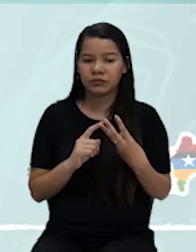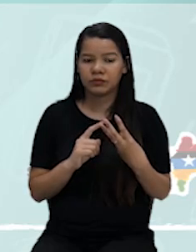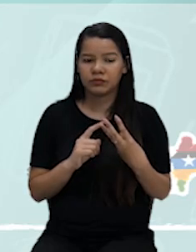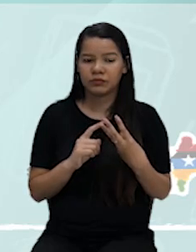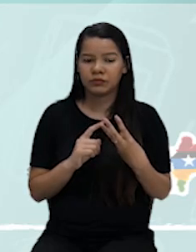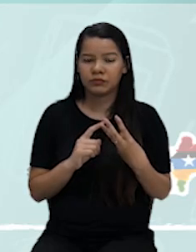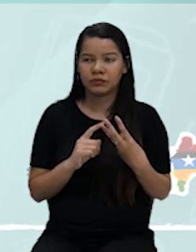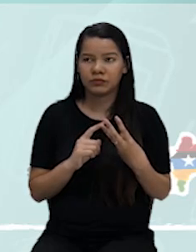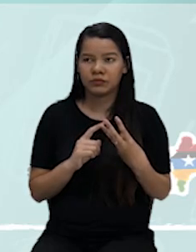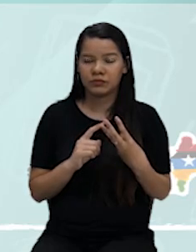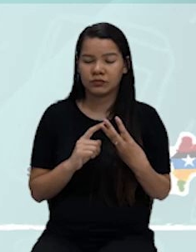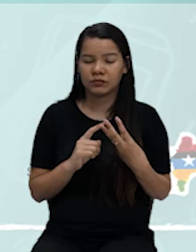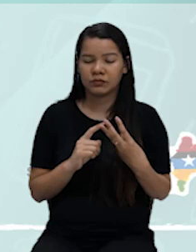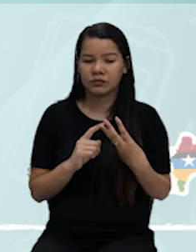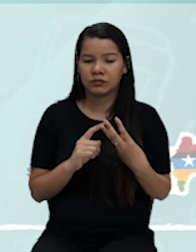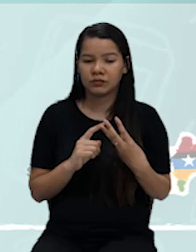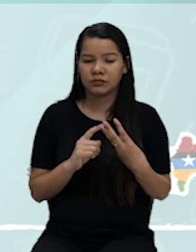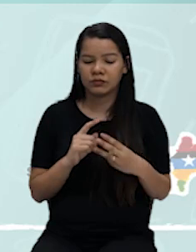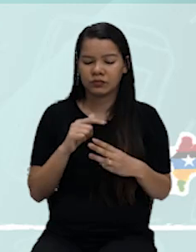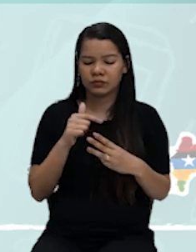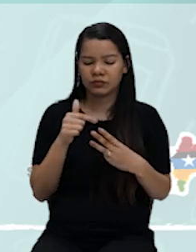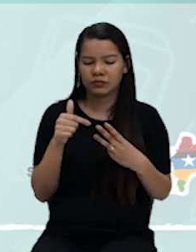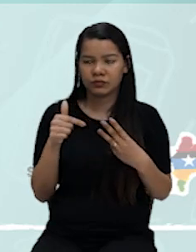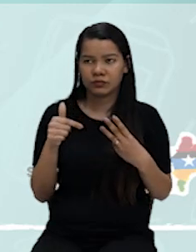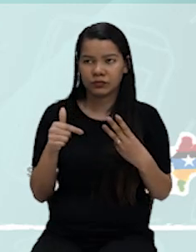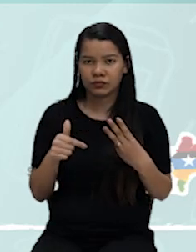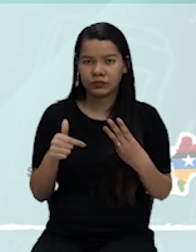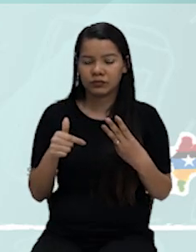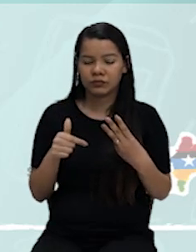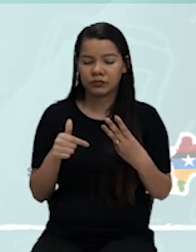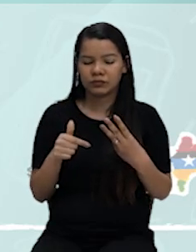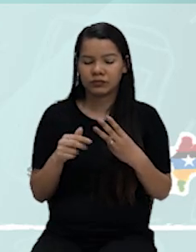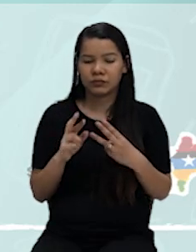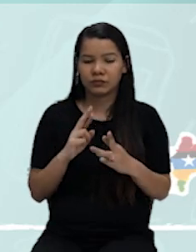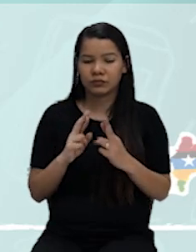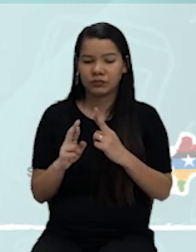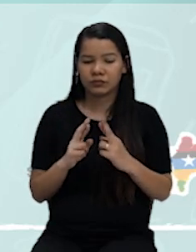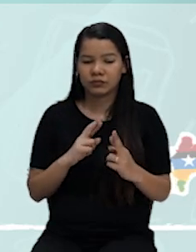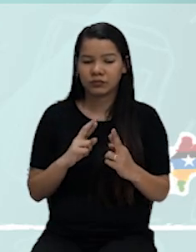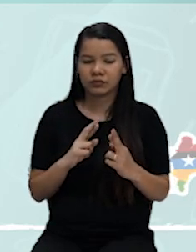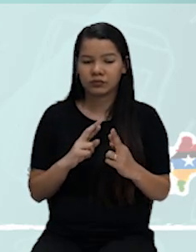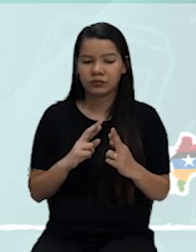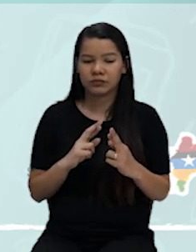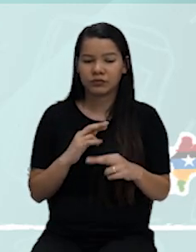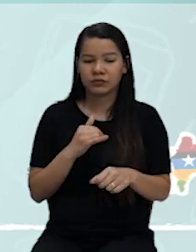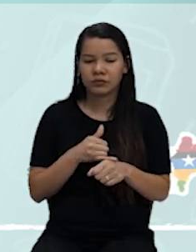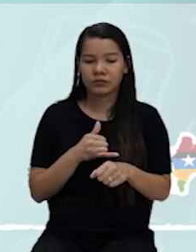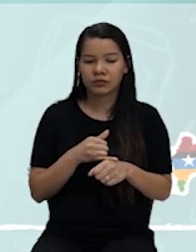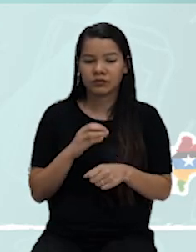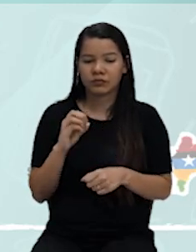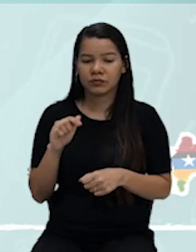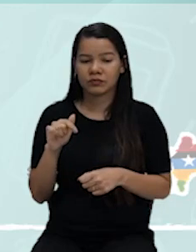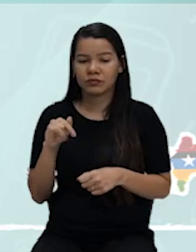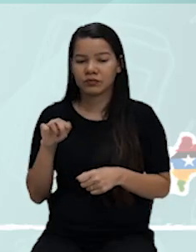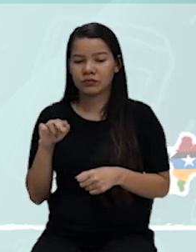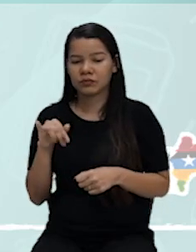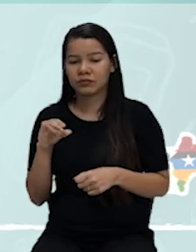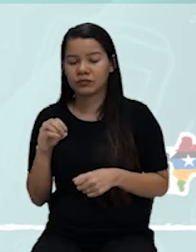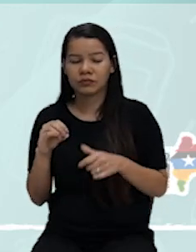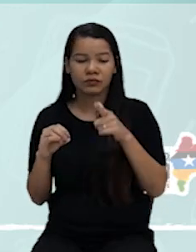ferro, oxigênio e água são os nossos reagentes, é o estado inicial,